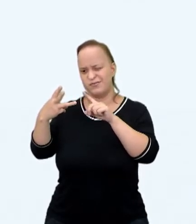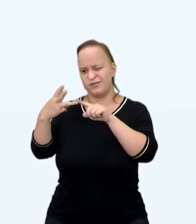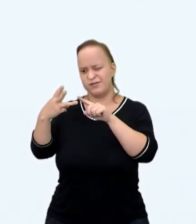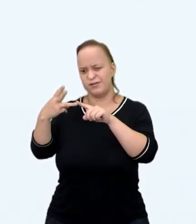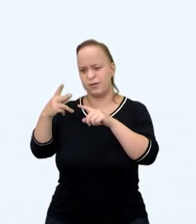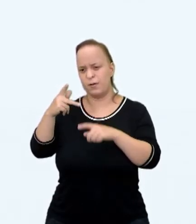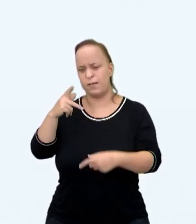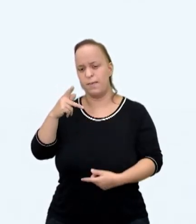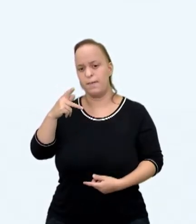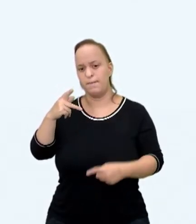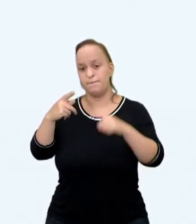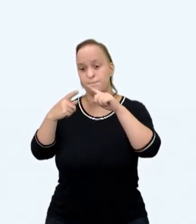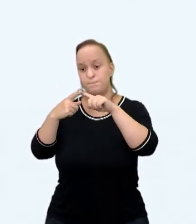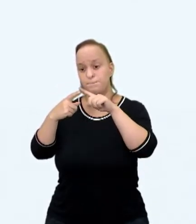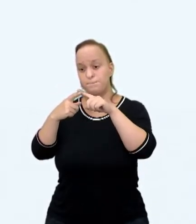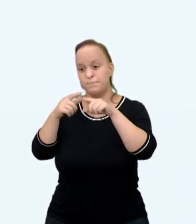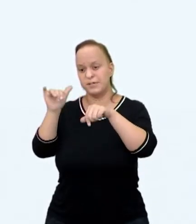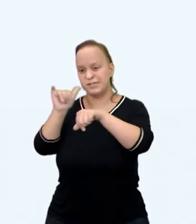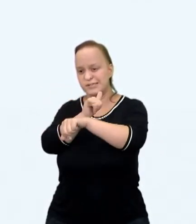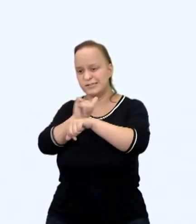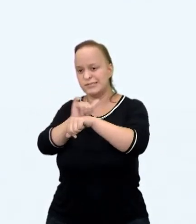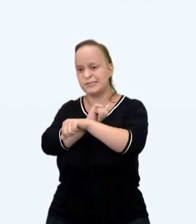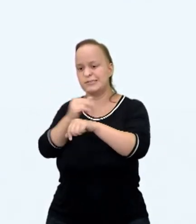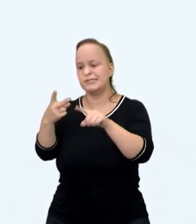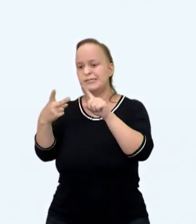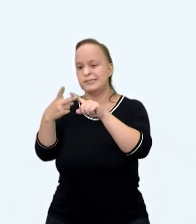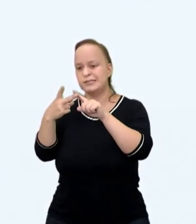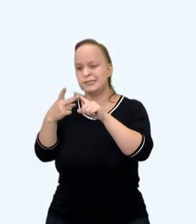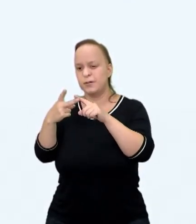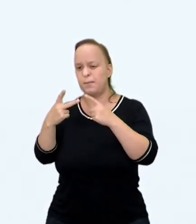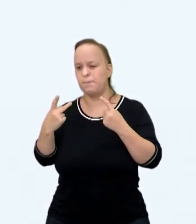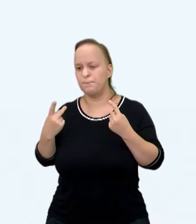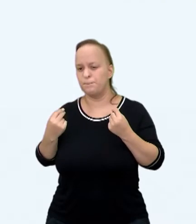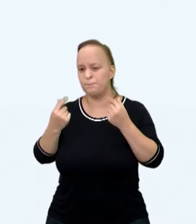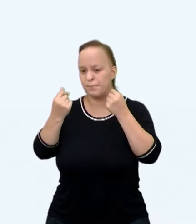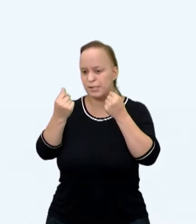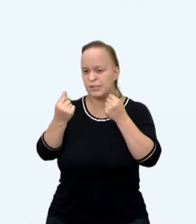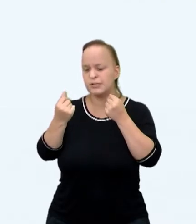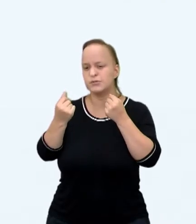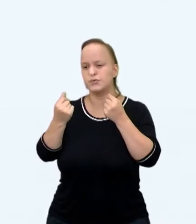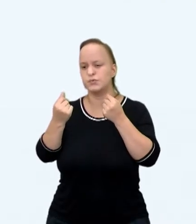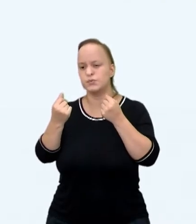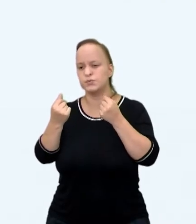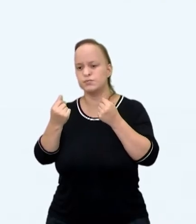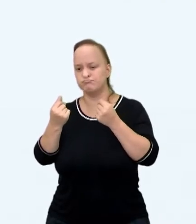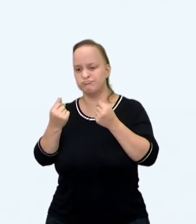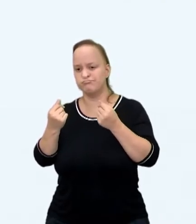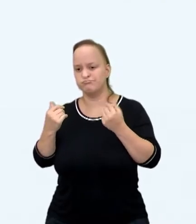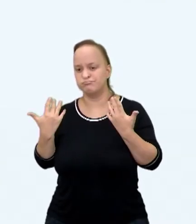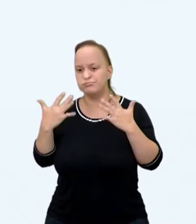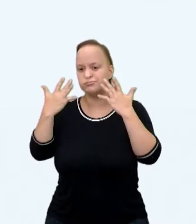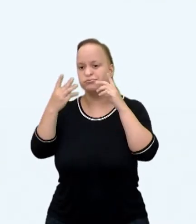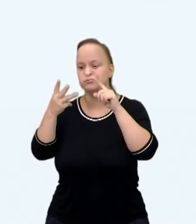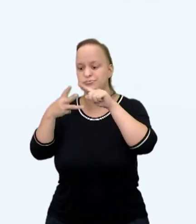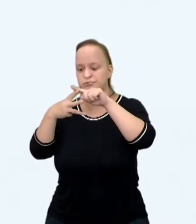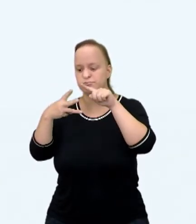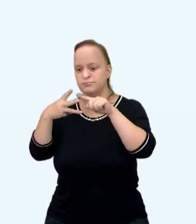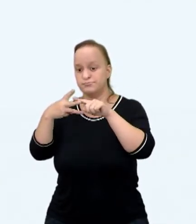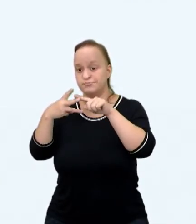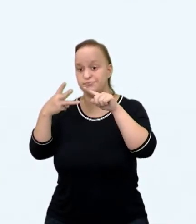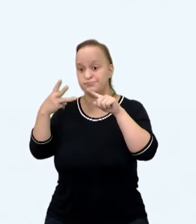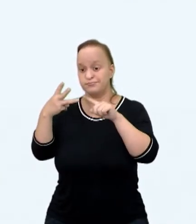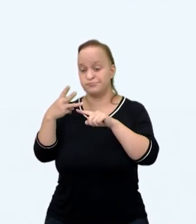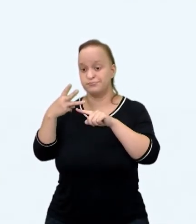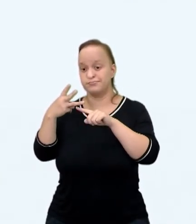ferramenta. O marketing ele tem quatro preços: preço, praça, produto e promoção. O a propaganda, a publicidade,